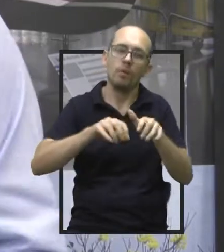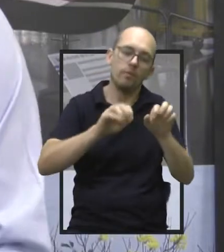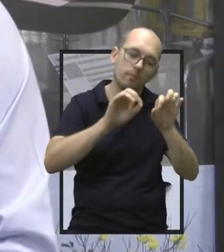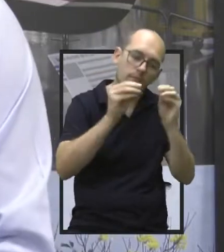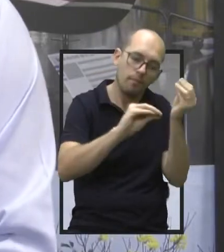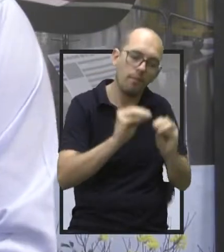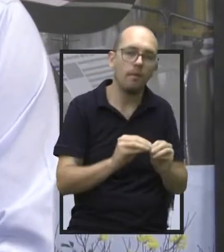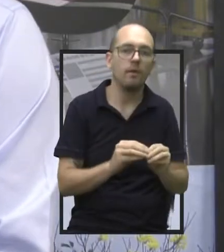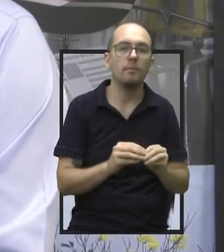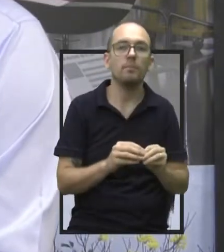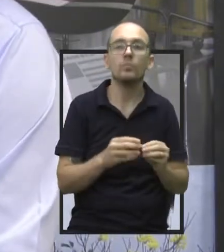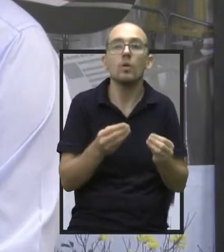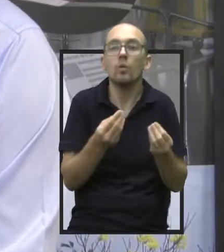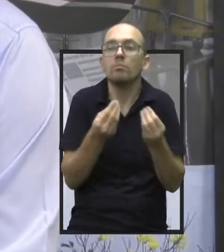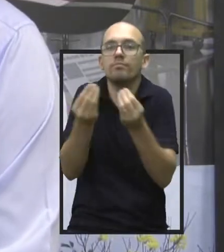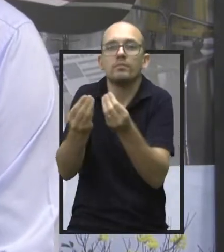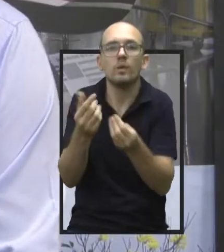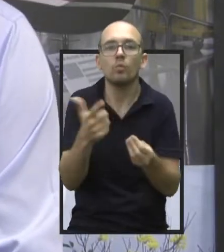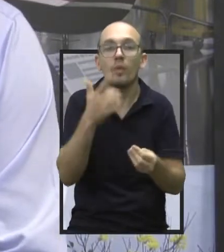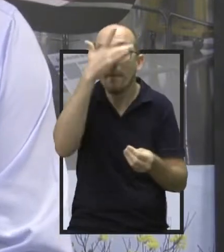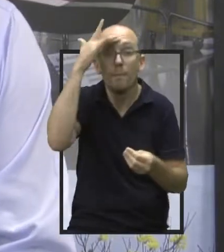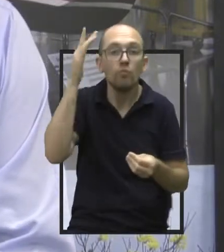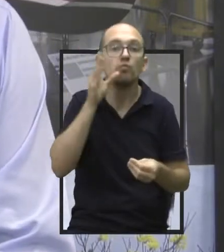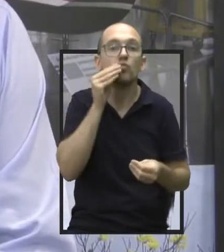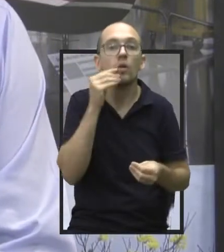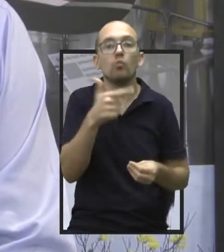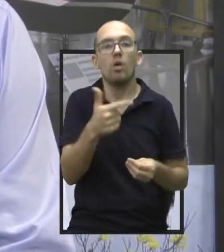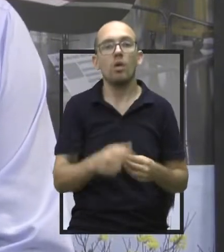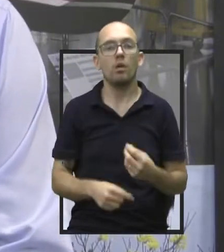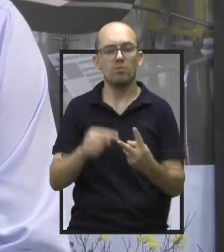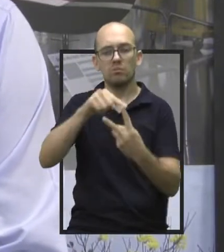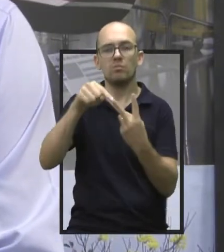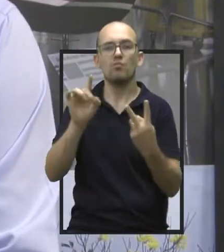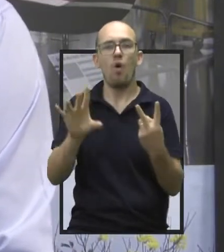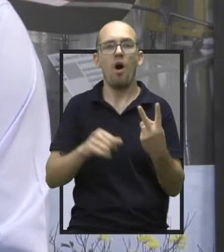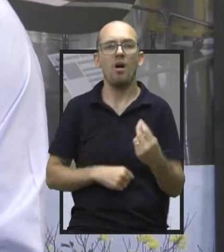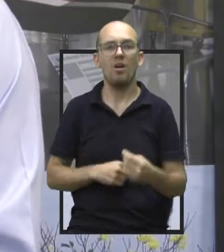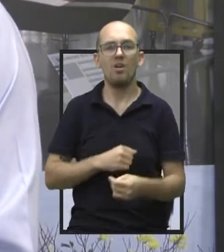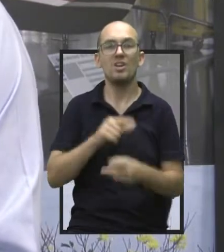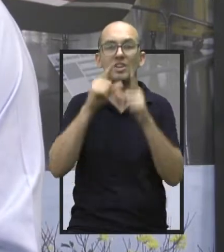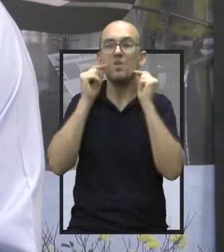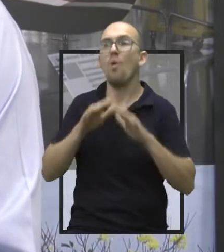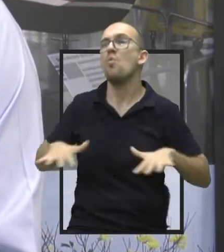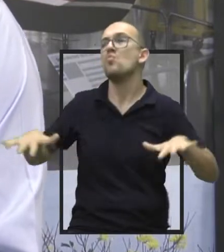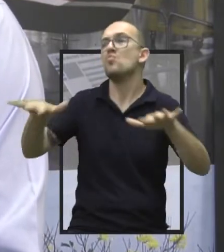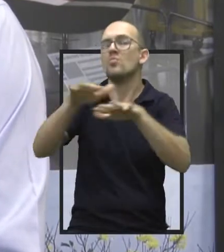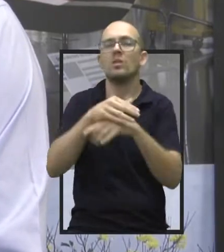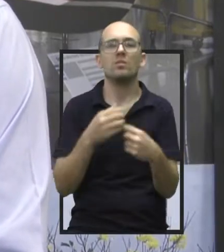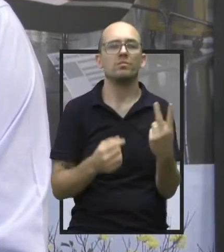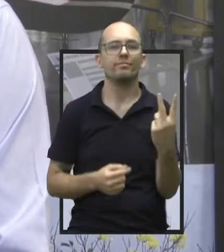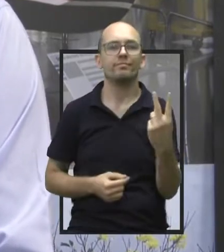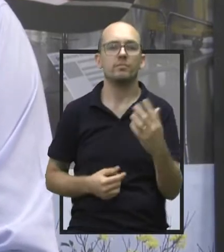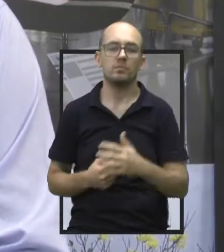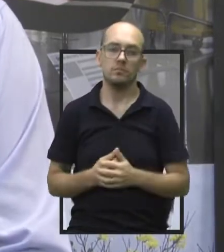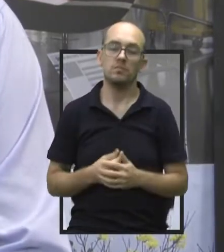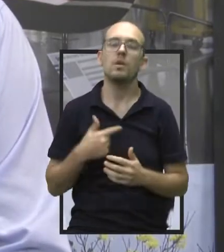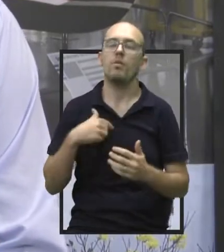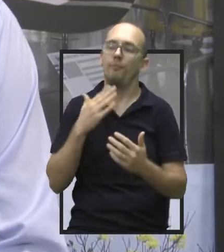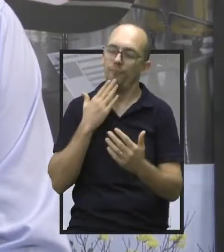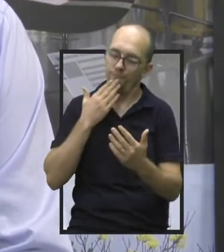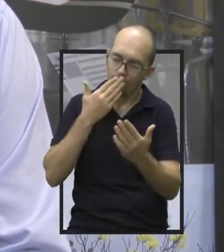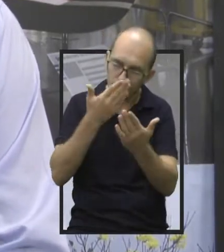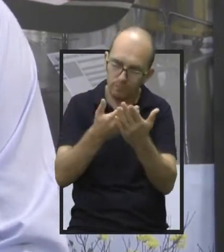tem. Então eu fiz esse requerimento. Parece que já colocaram mais um funcionário lá, mas